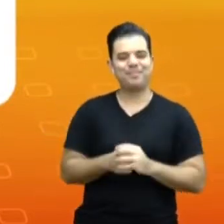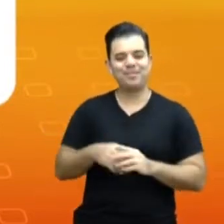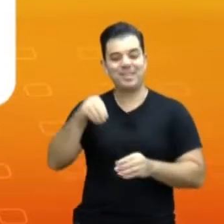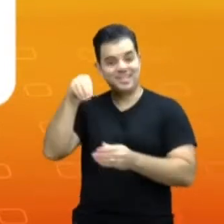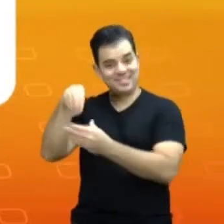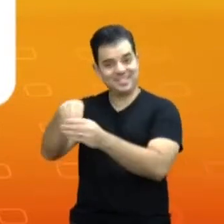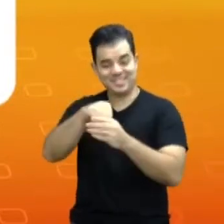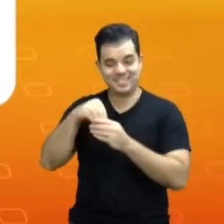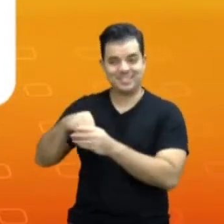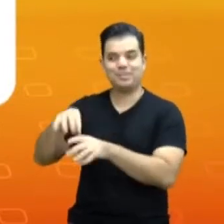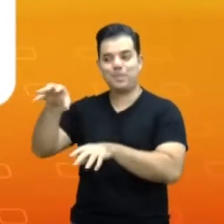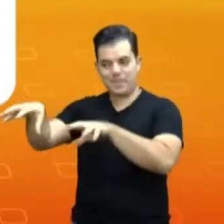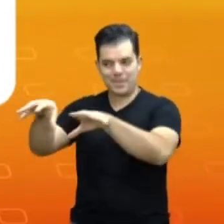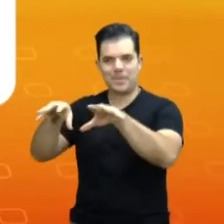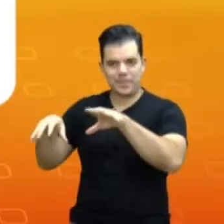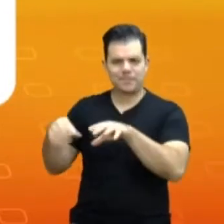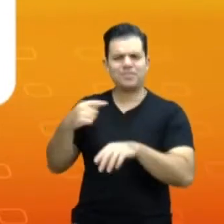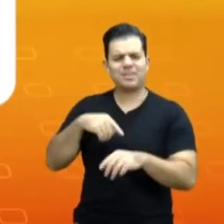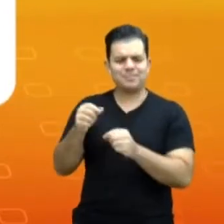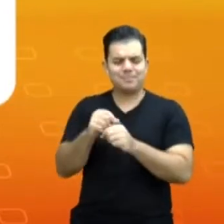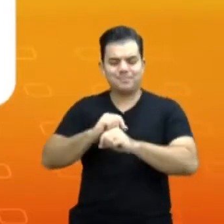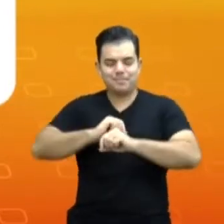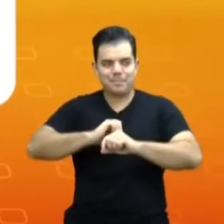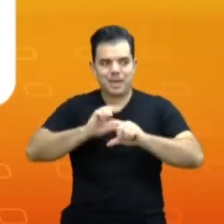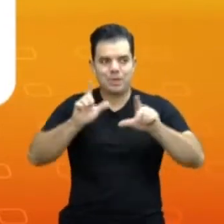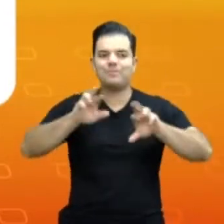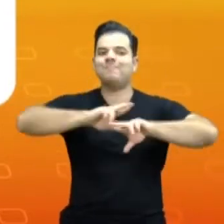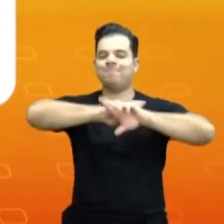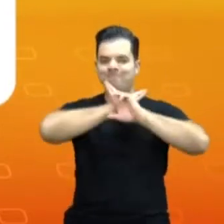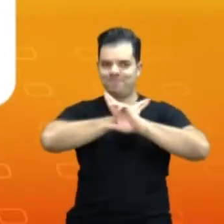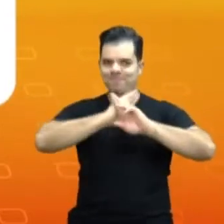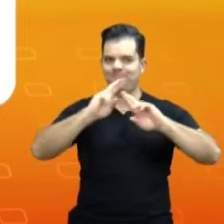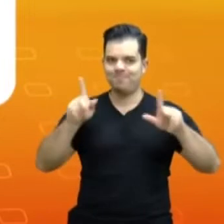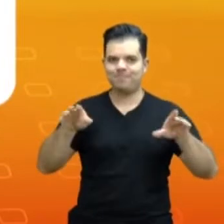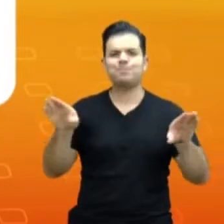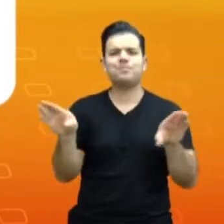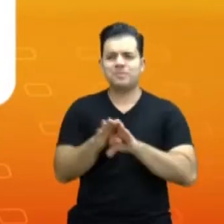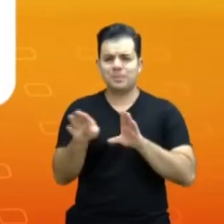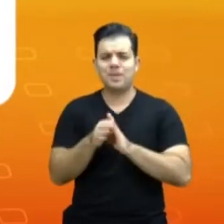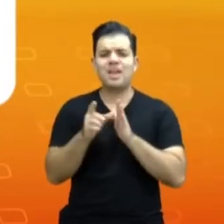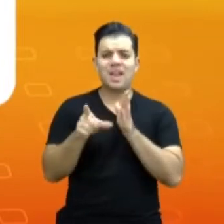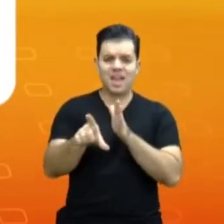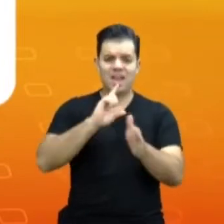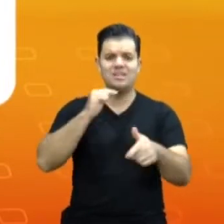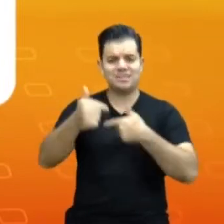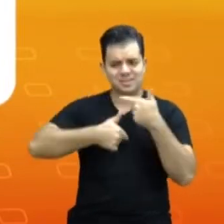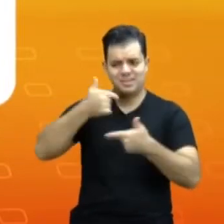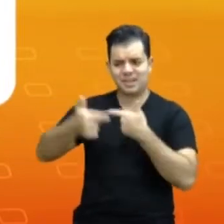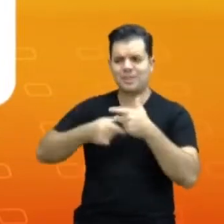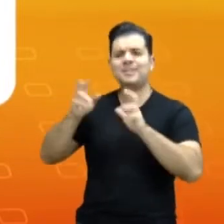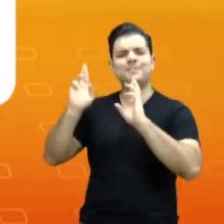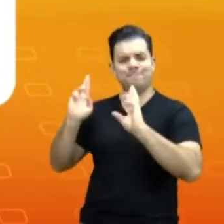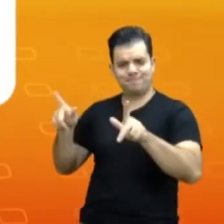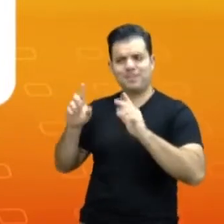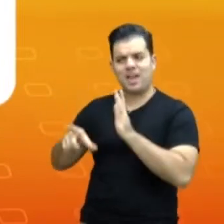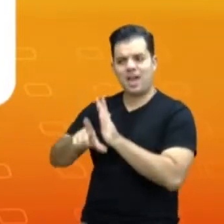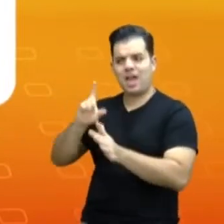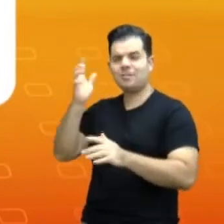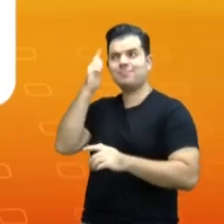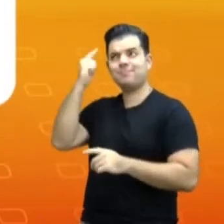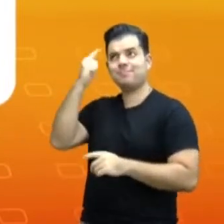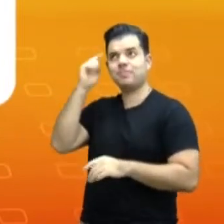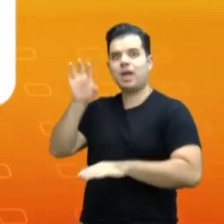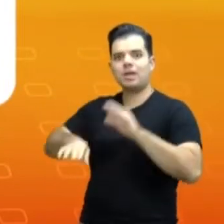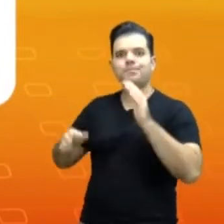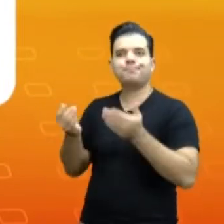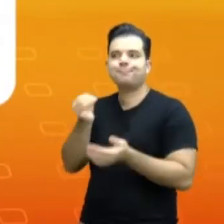Então, esses são as maiores diferenças, eu acho. E na própria configuração que a gente tinha. Então, se normalmente a gente tem um